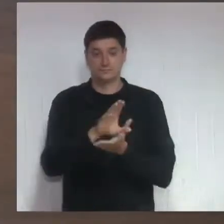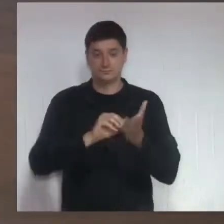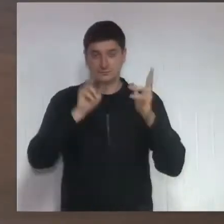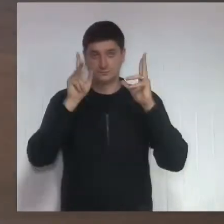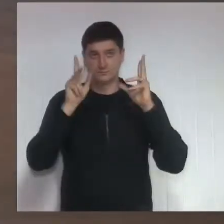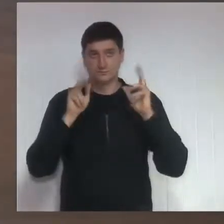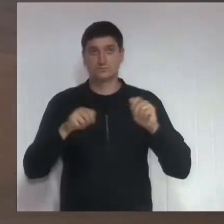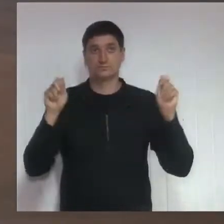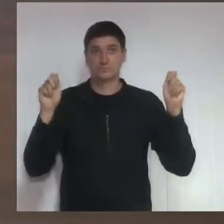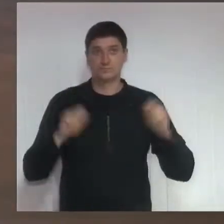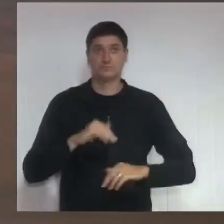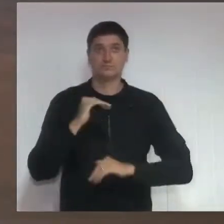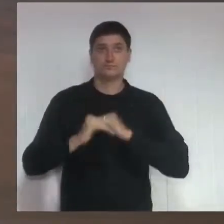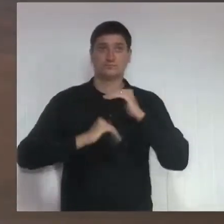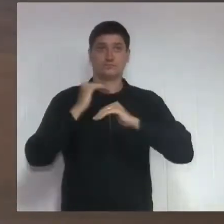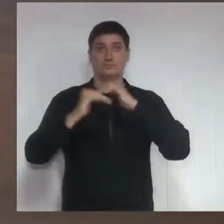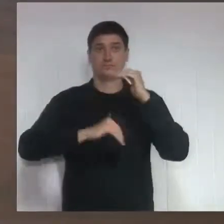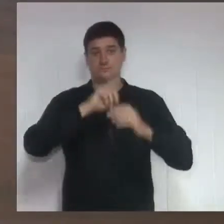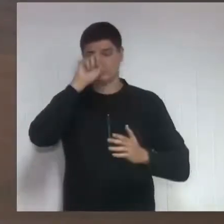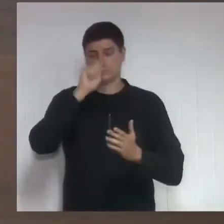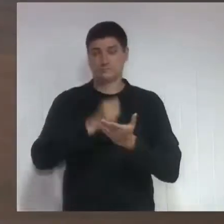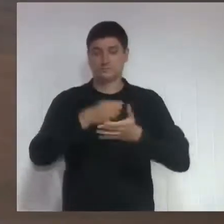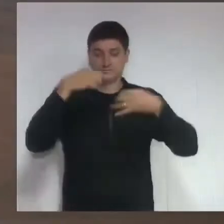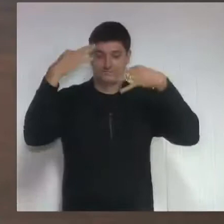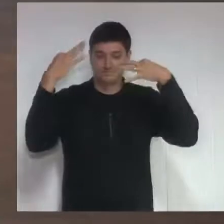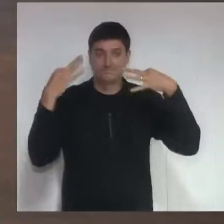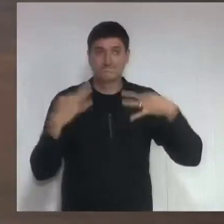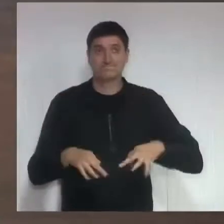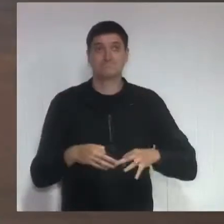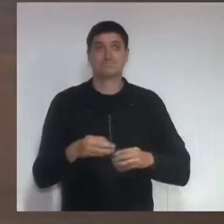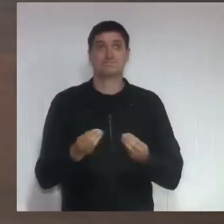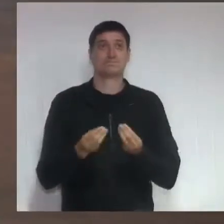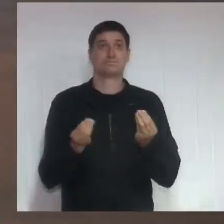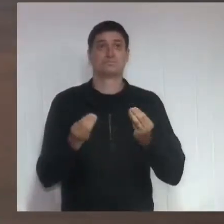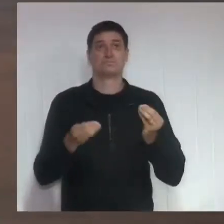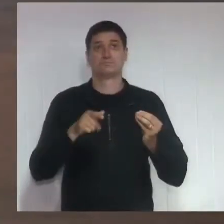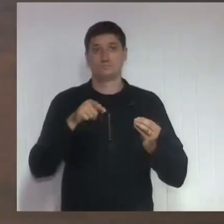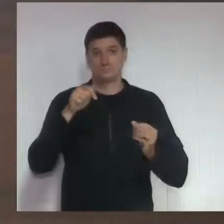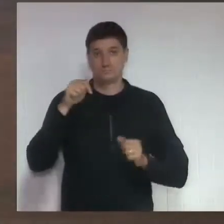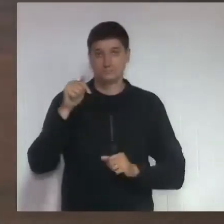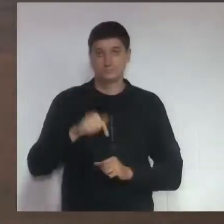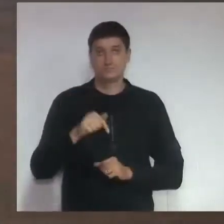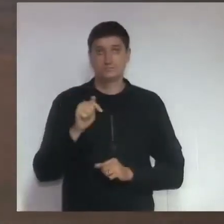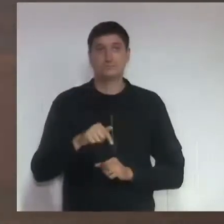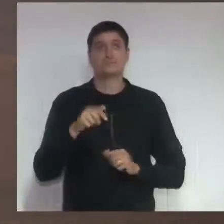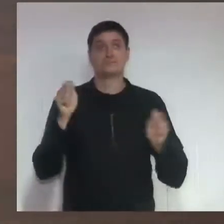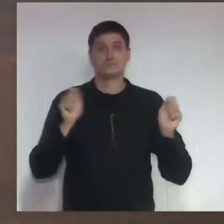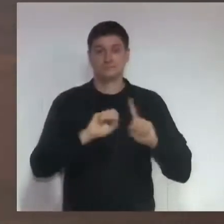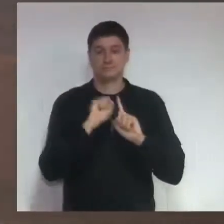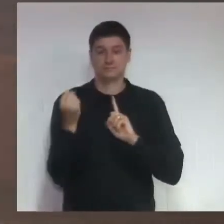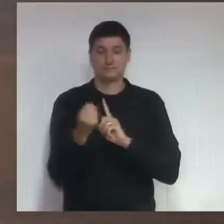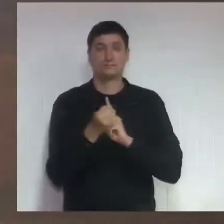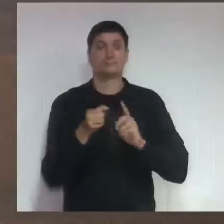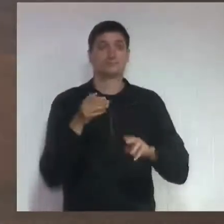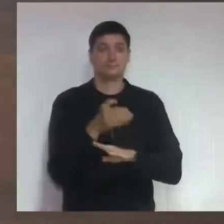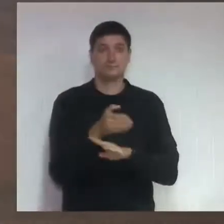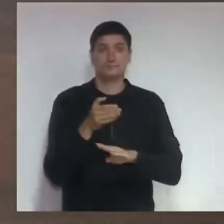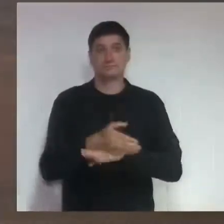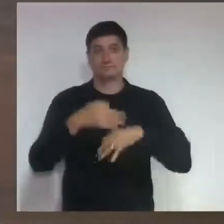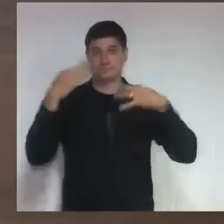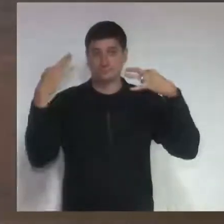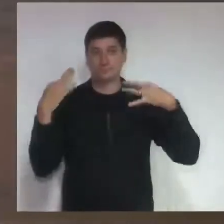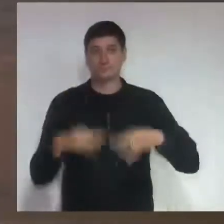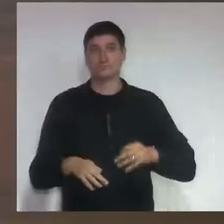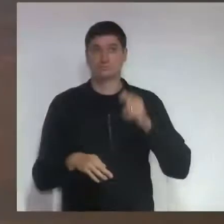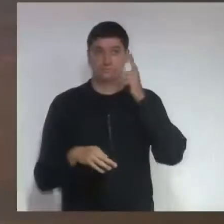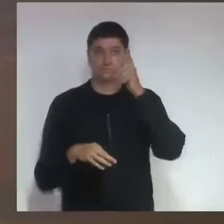possibilita o fortalecimento das decisões, facilitando, entre outras dinâmicas, a participação da sociedade. Então, eu